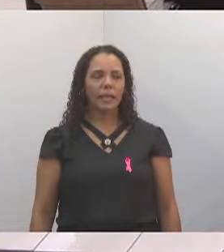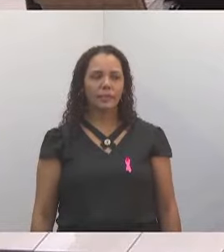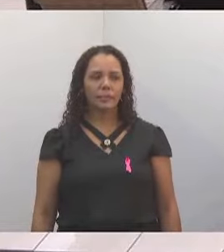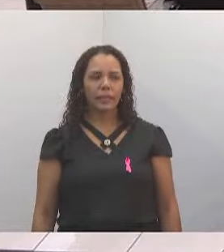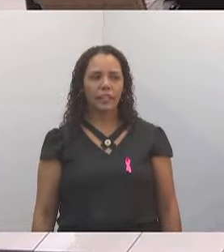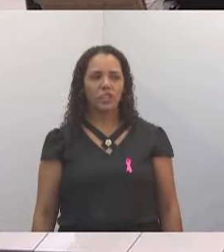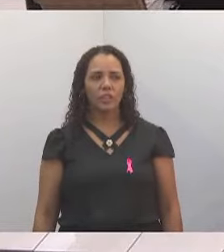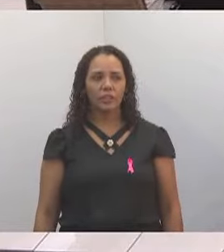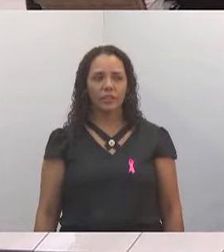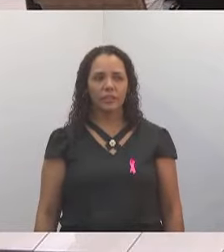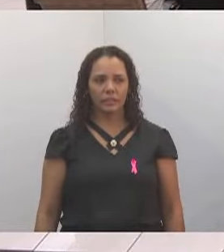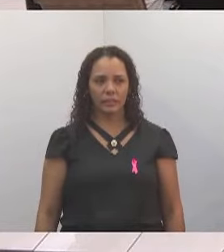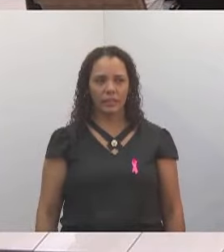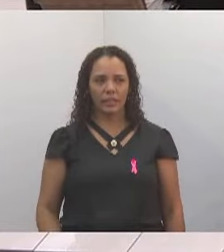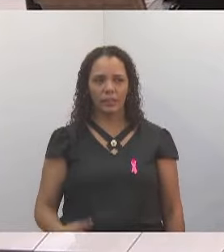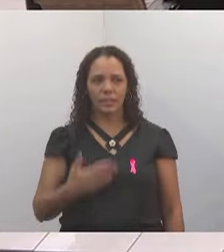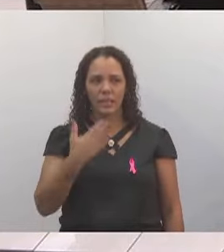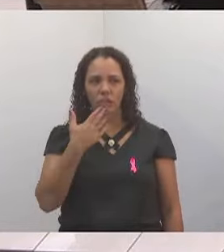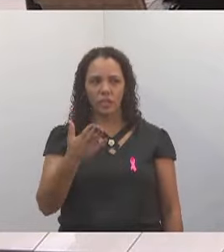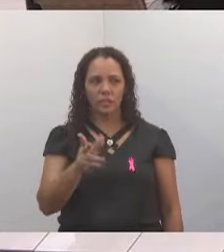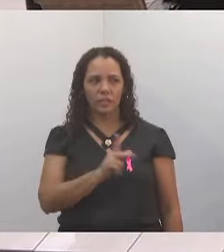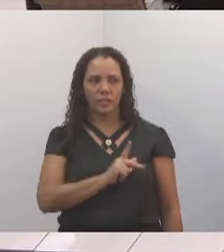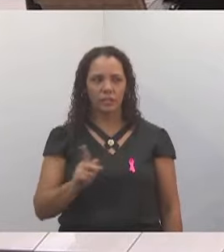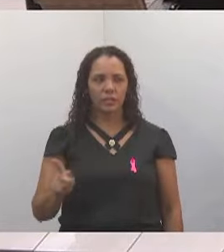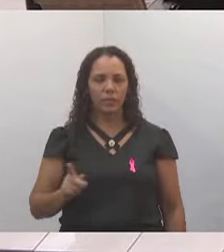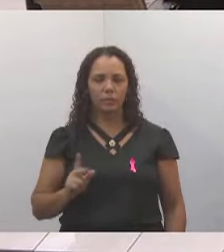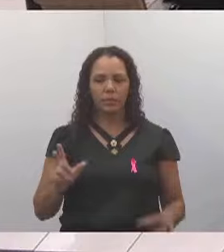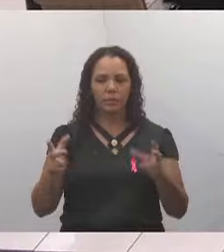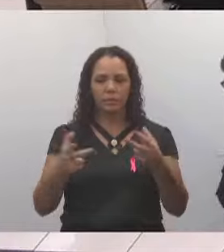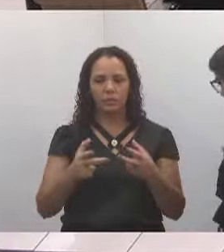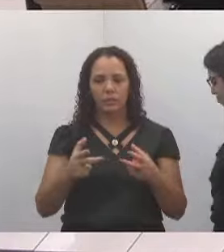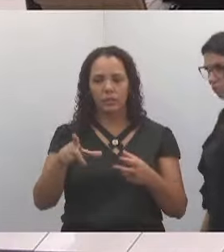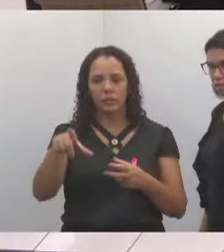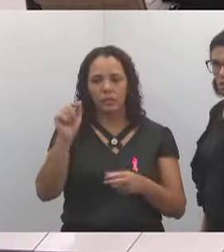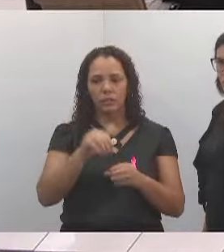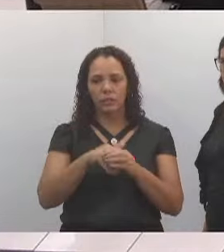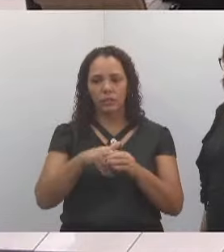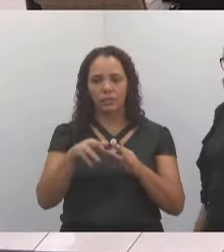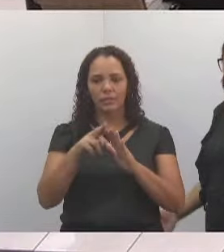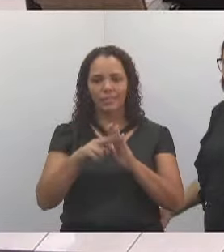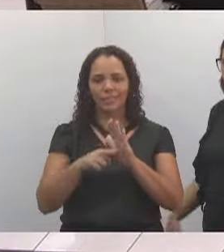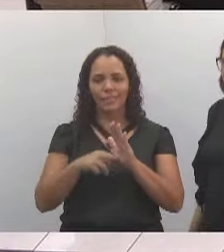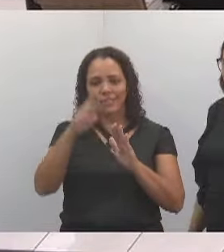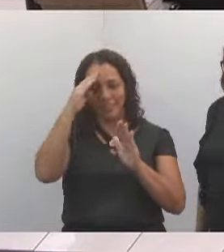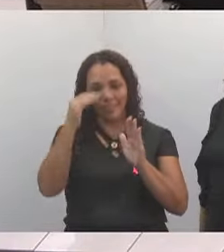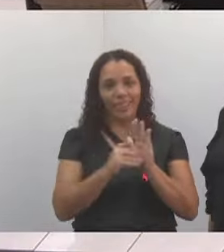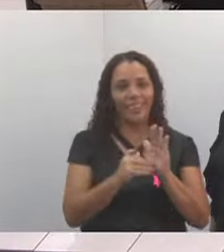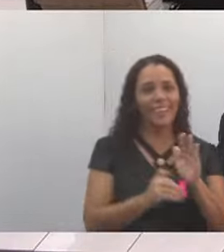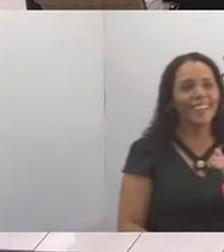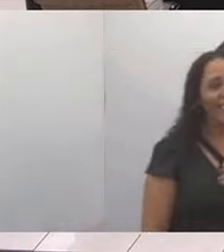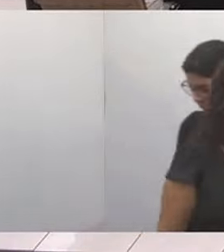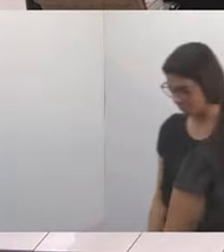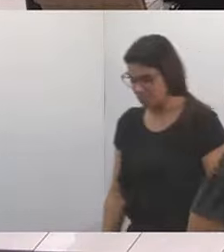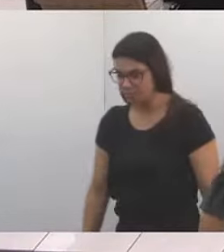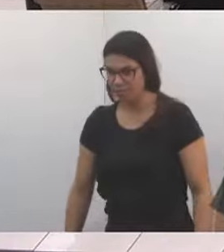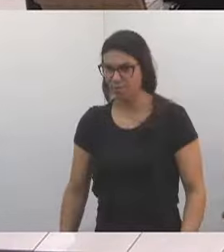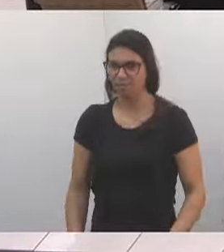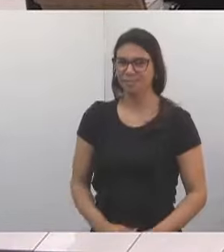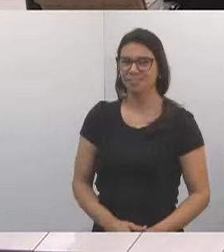Requerimos ao excelentíssimo senhor presidente da casa, ouvido e aprovado pela Igreja Plenária, cumpridas as formalidades